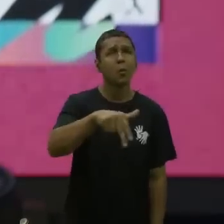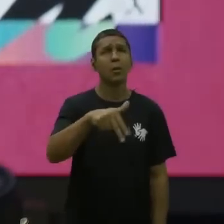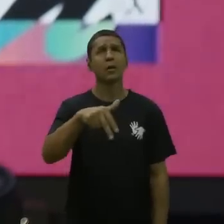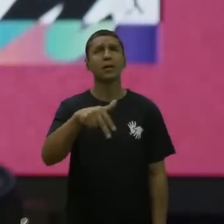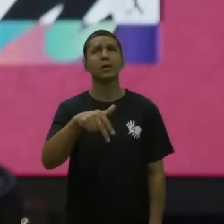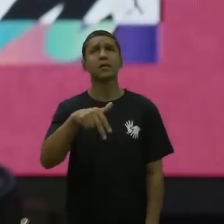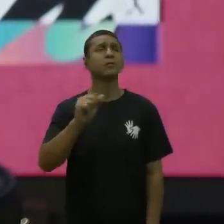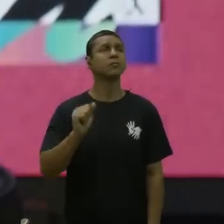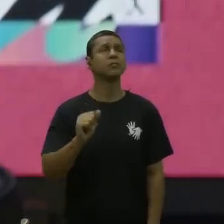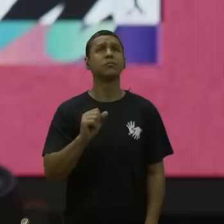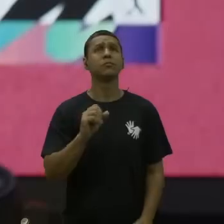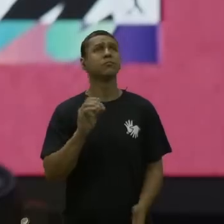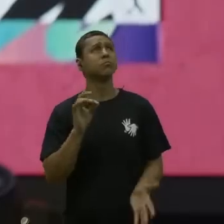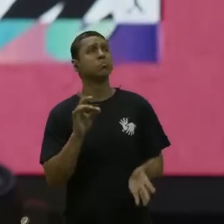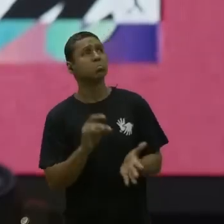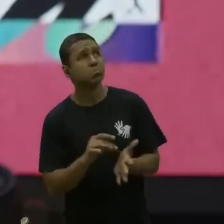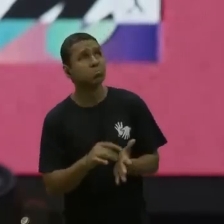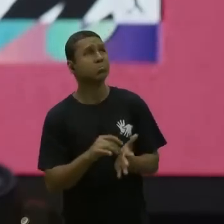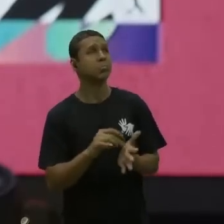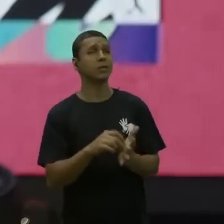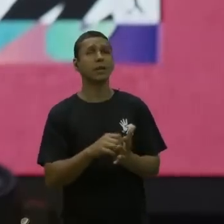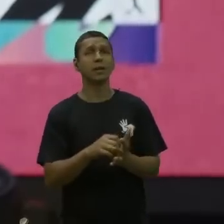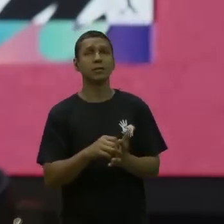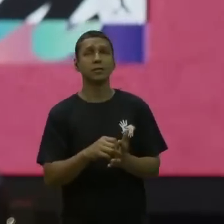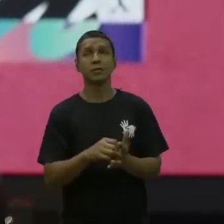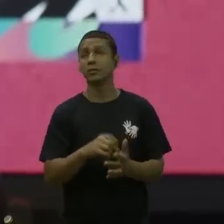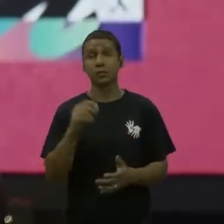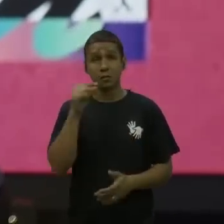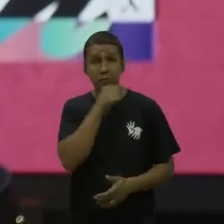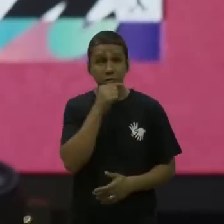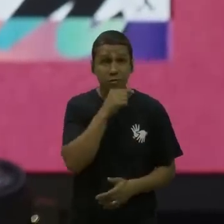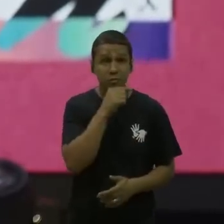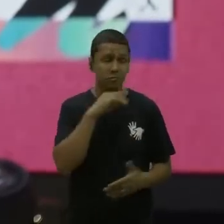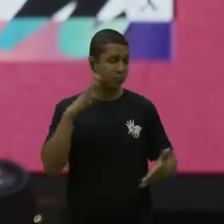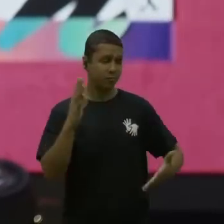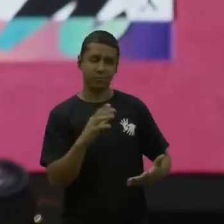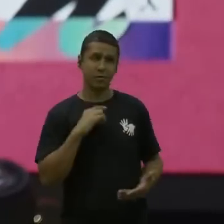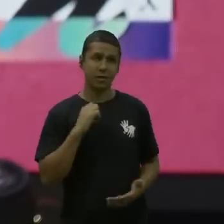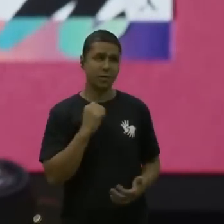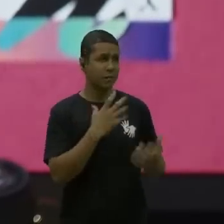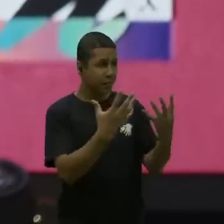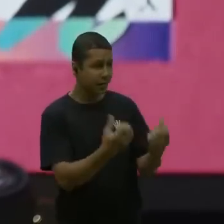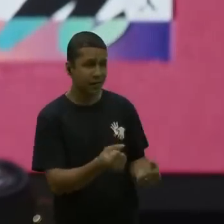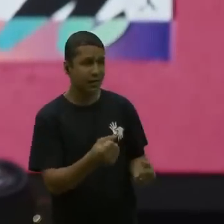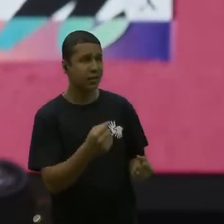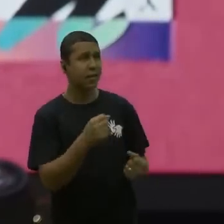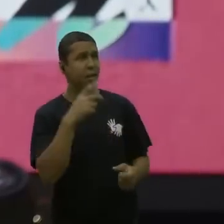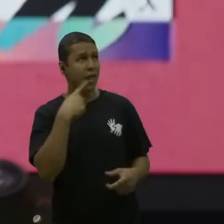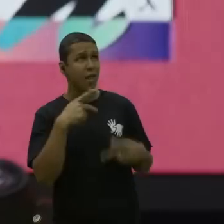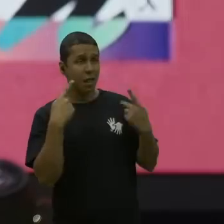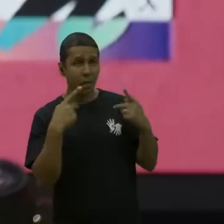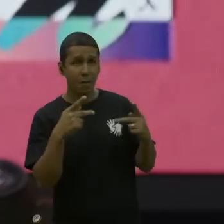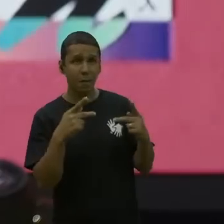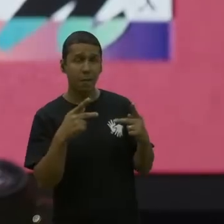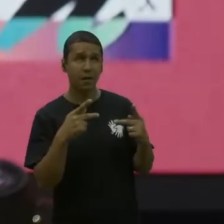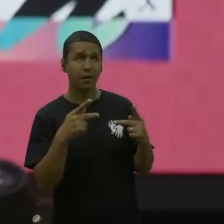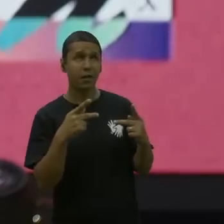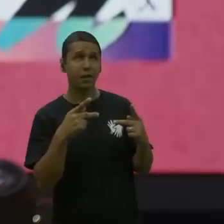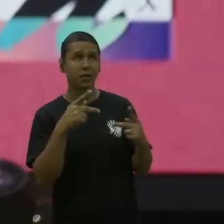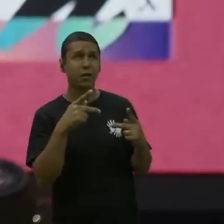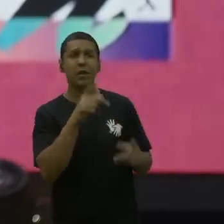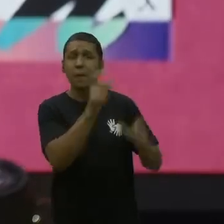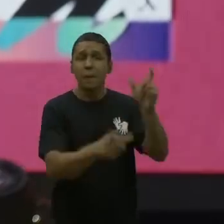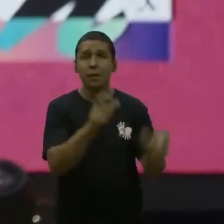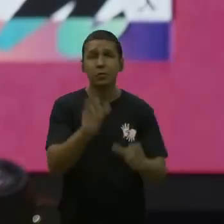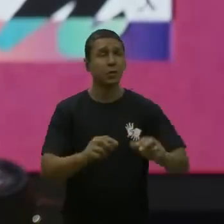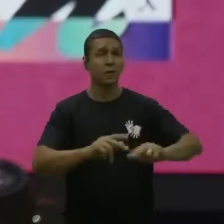verdade, não conheço nenhum ganhador de almas igual o nosso pastor. Esses dias eu fiz o apelo, veio 10 pessoas. Ele veio e fez o apelo em cima, veio